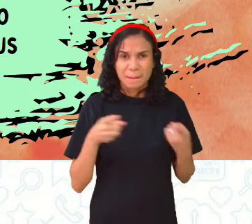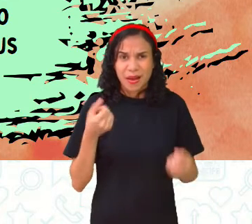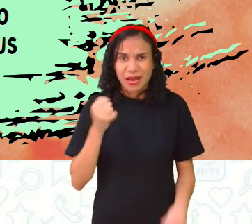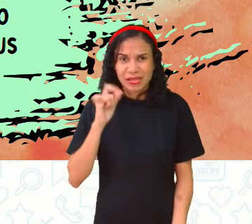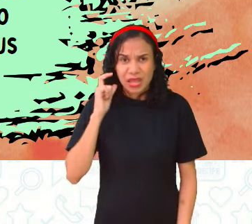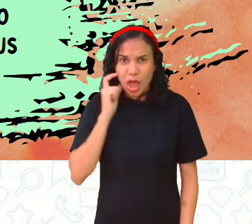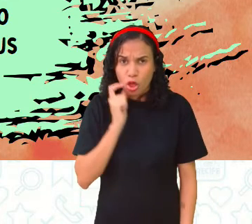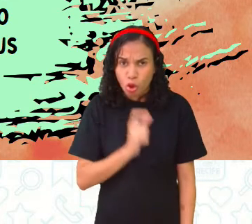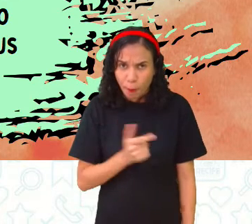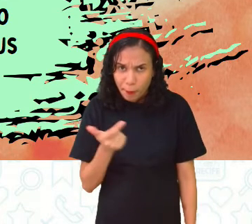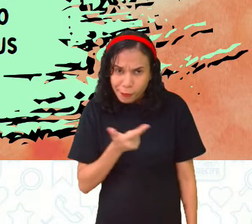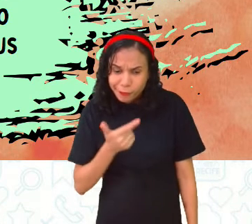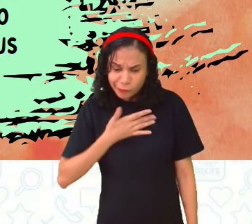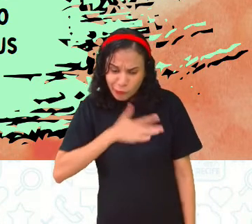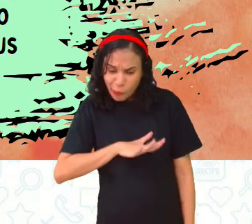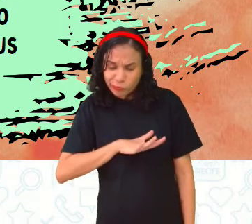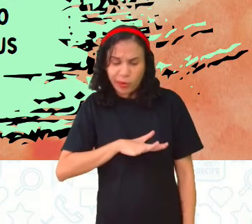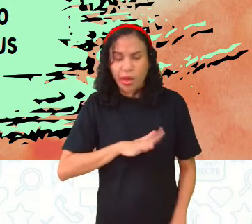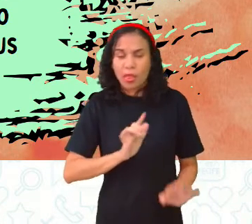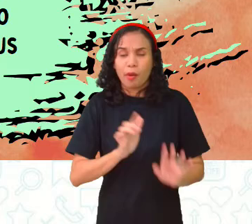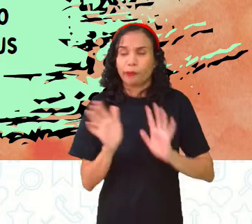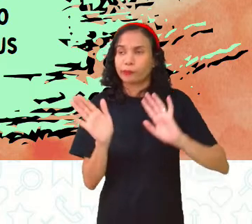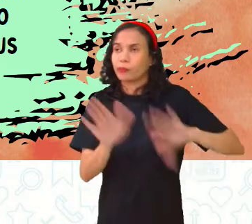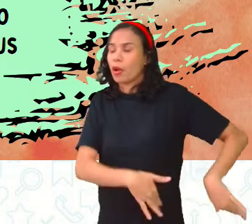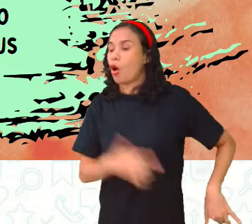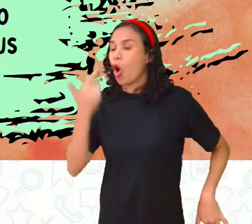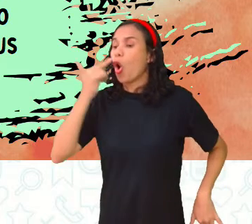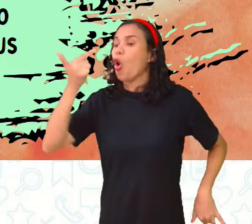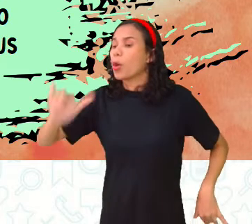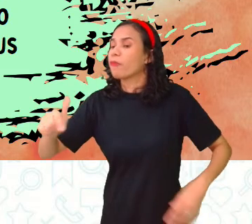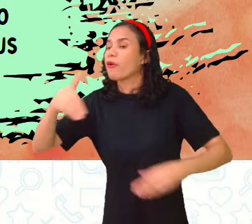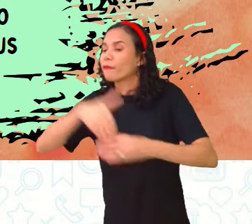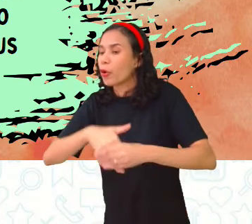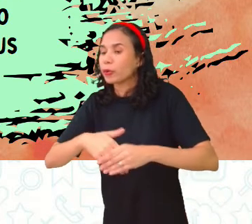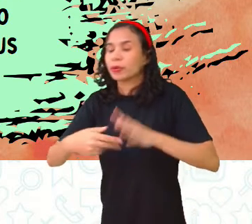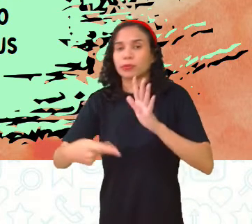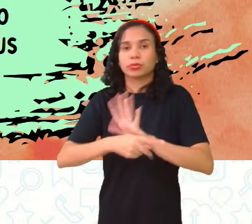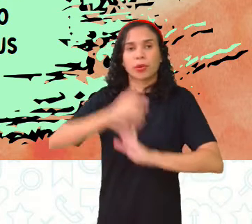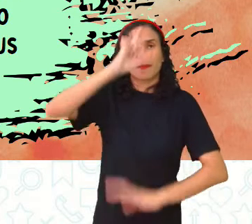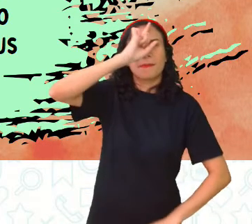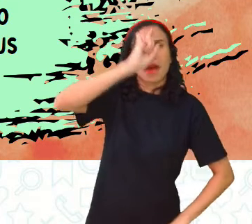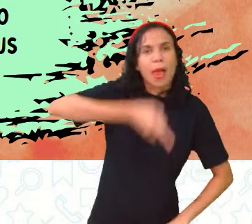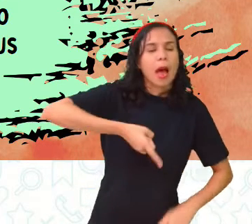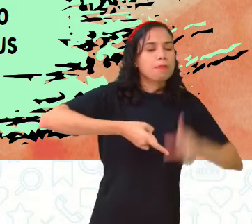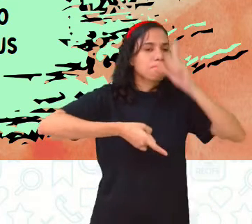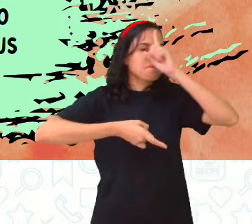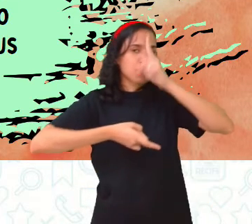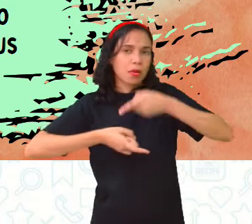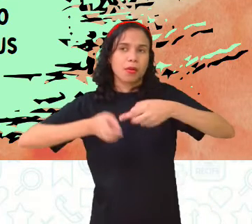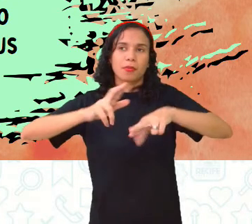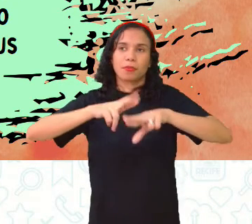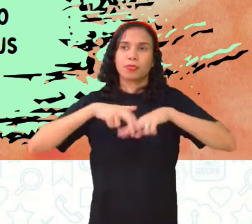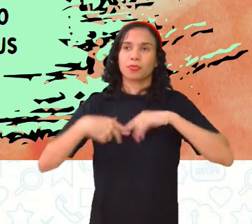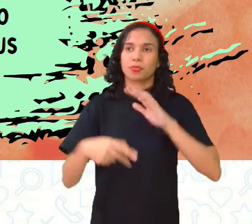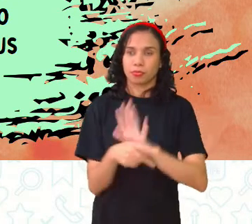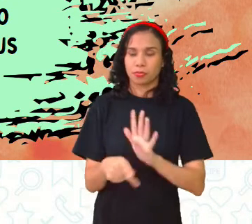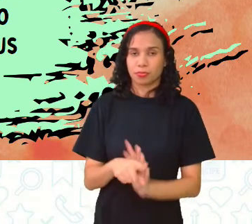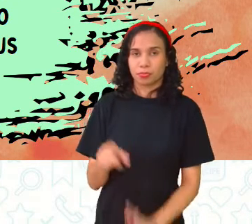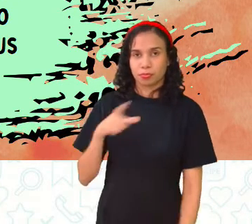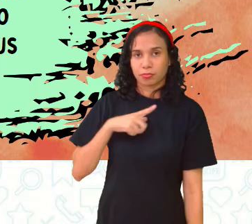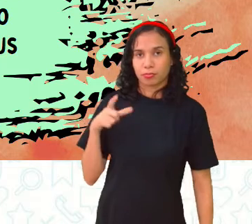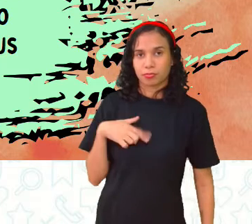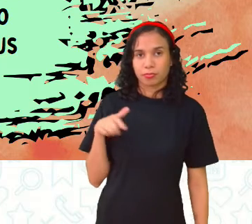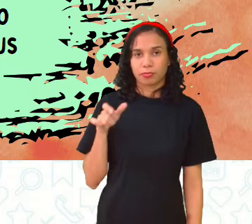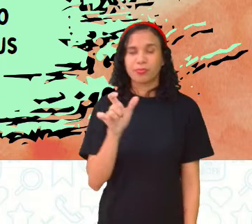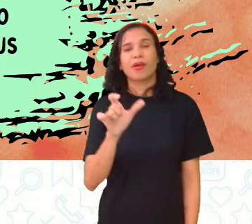ele tirava e convocava novas eleições. Então, ele mandava e desmandava. Por isso que ficou conhecido, né,